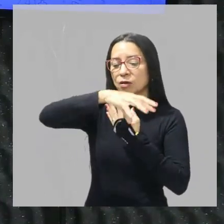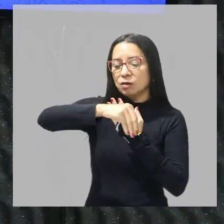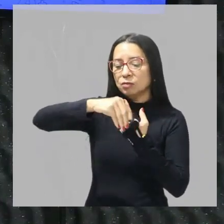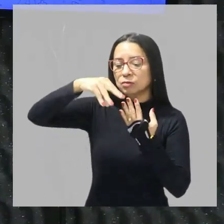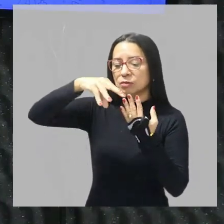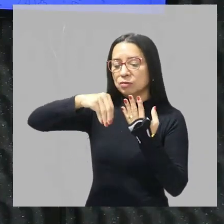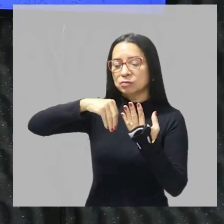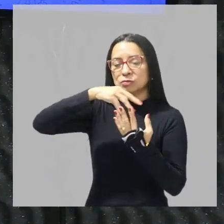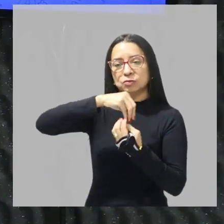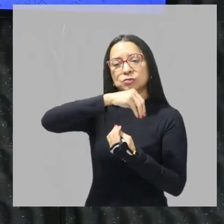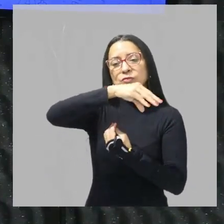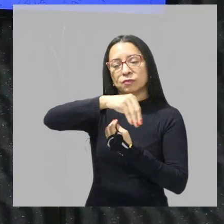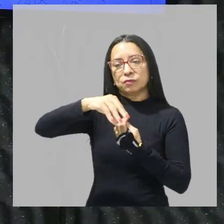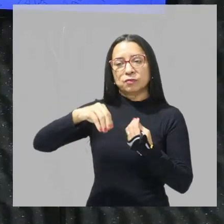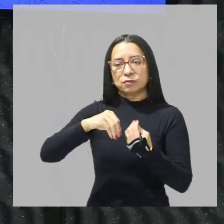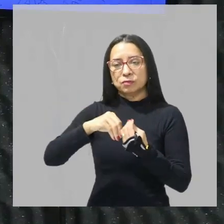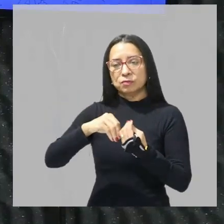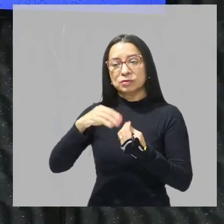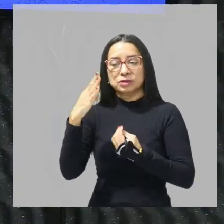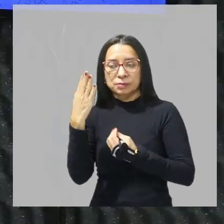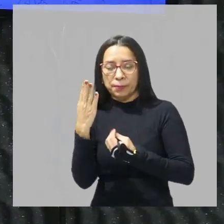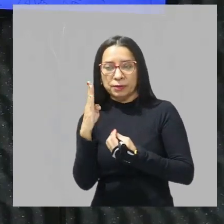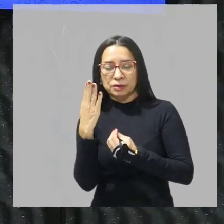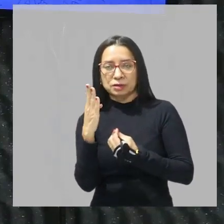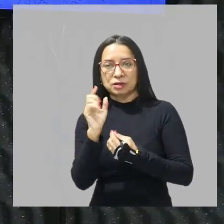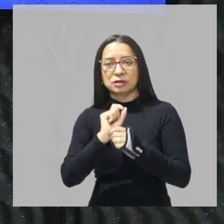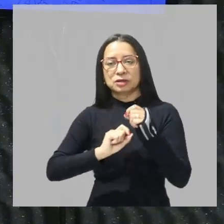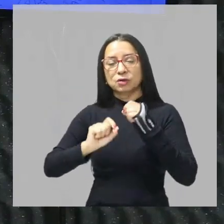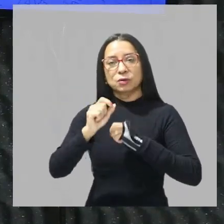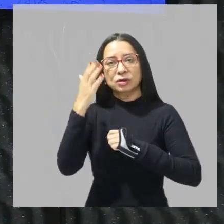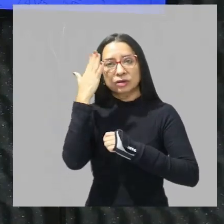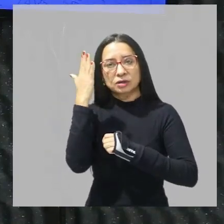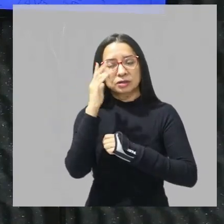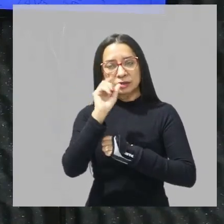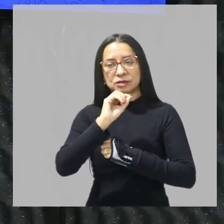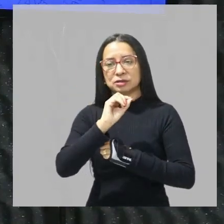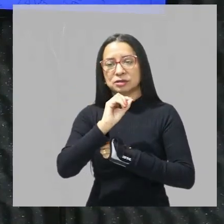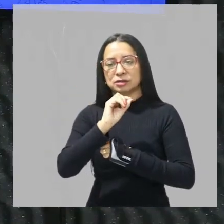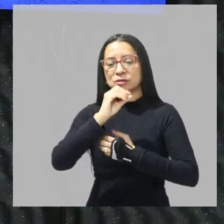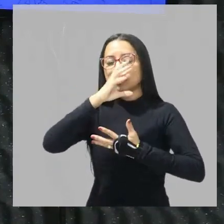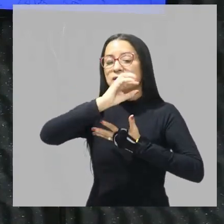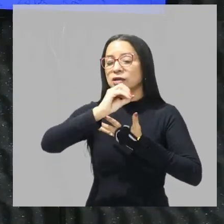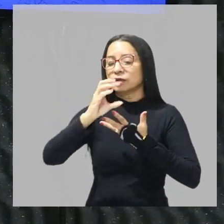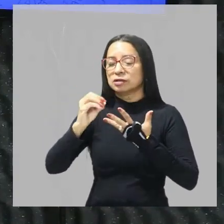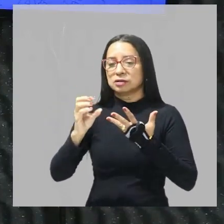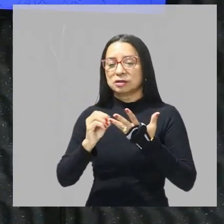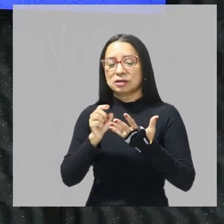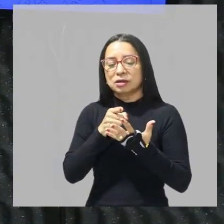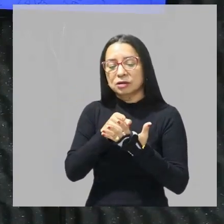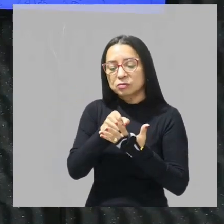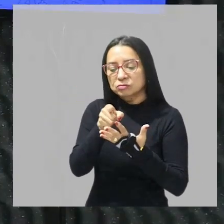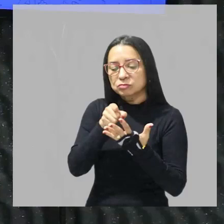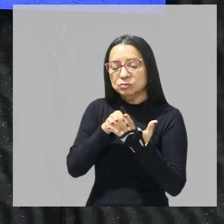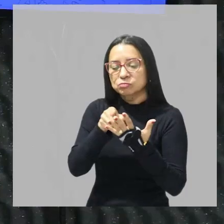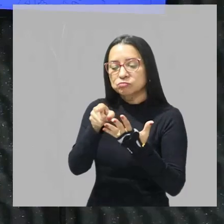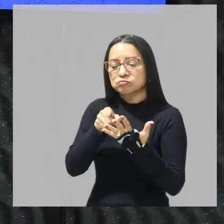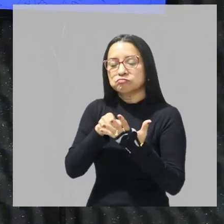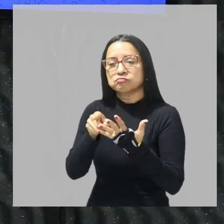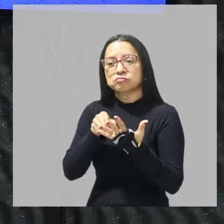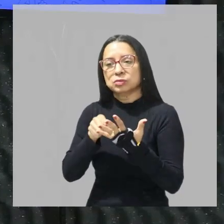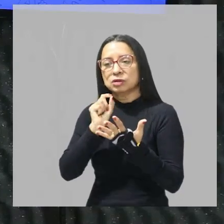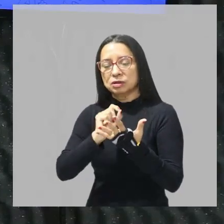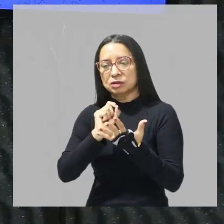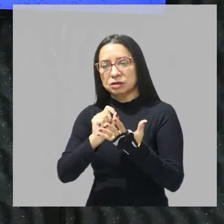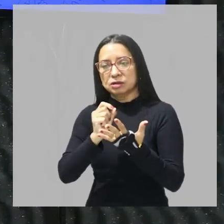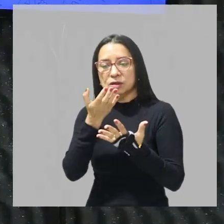as bactérias, tá certo? Então, o que eu entendo aqui nessa cadeia alimentar? A seta, ela aponta para quem